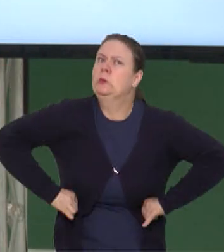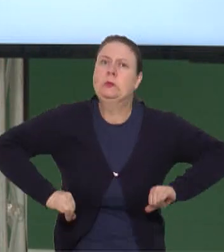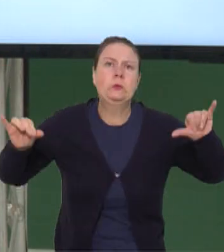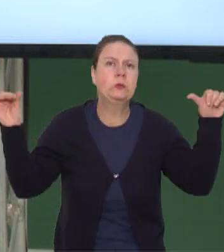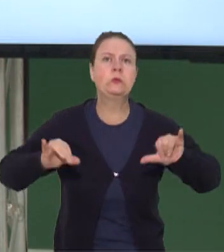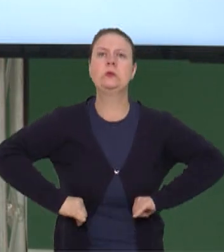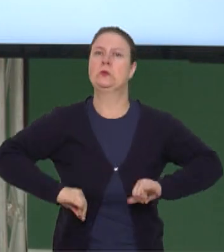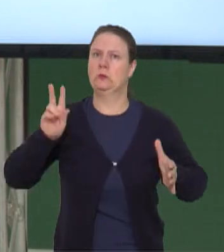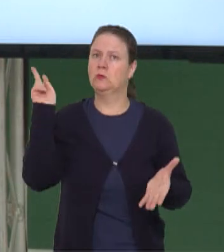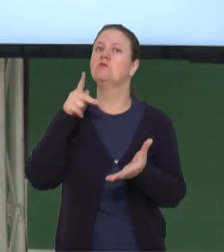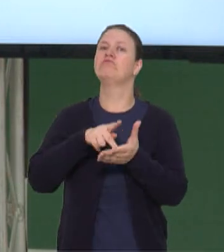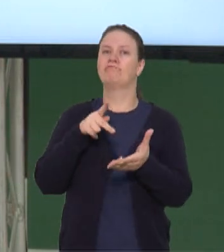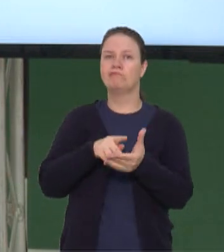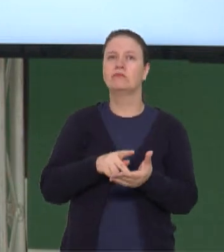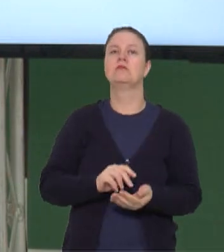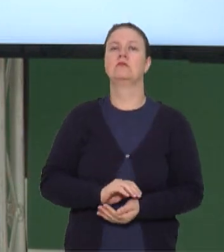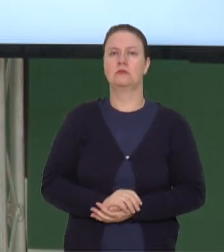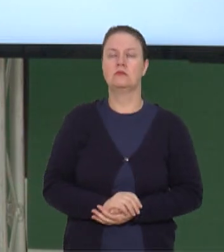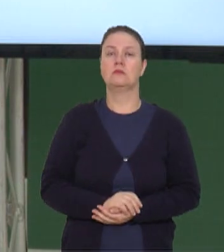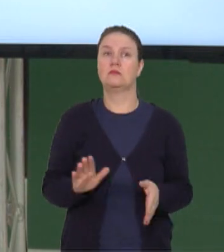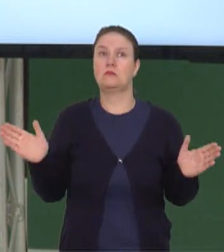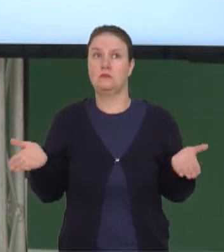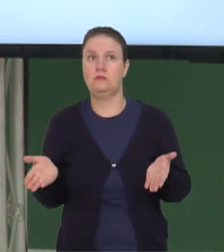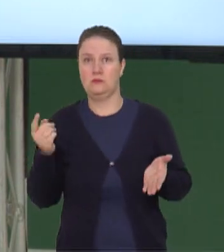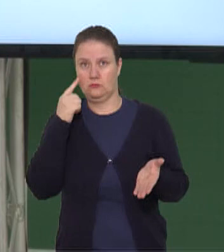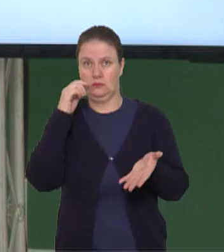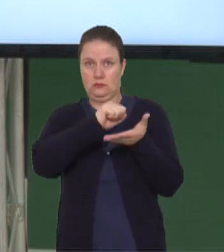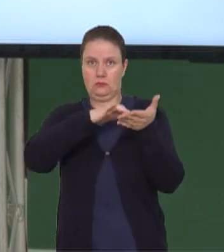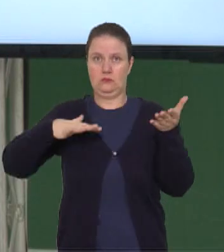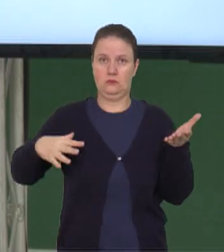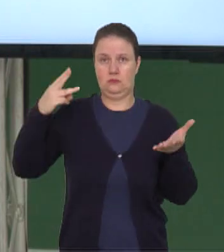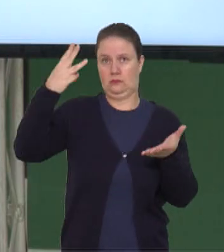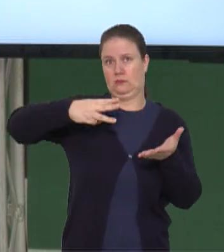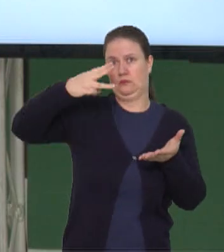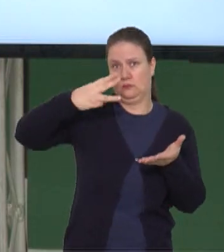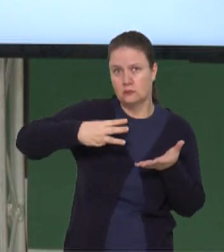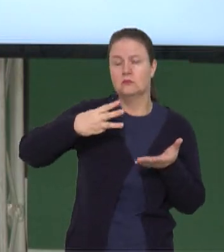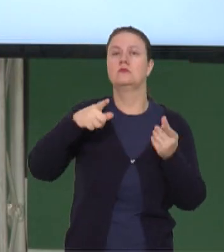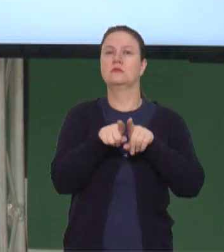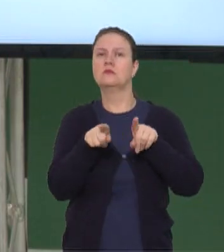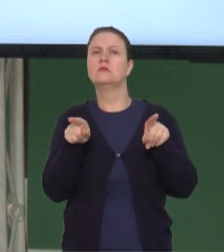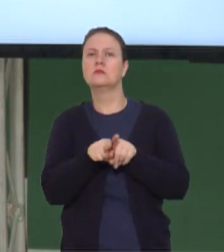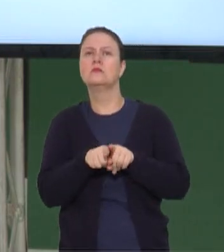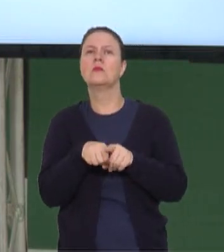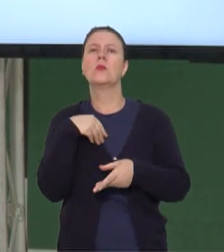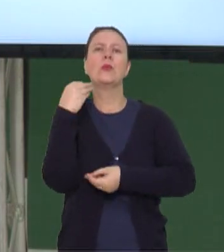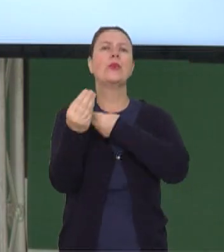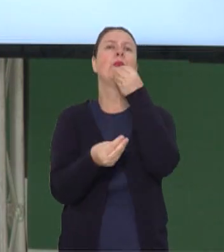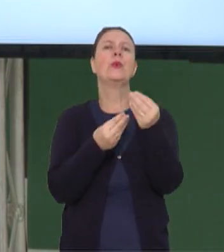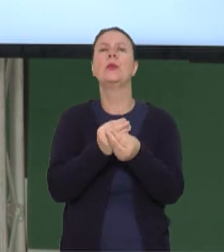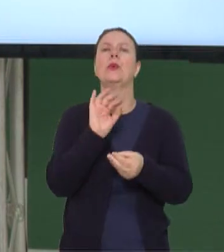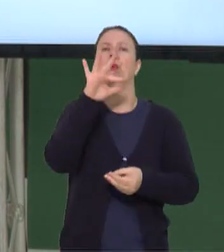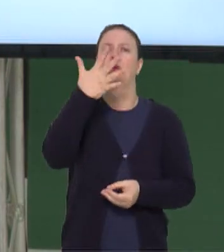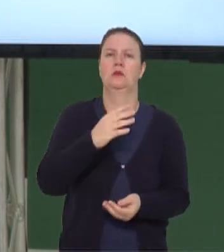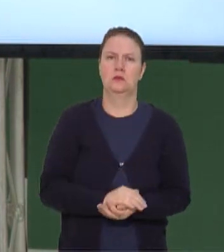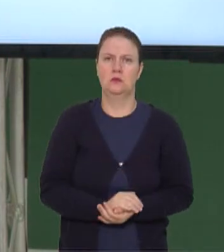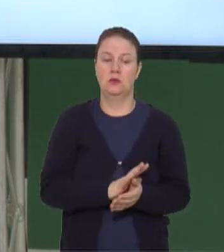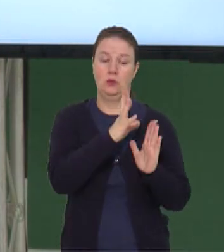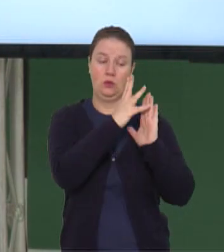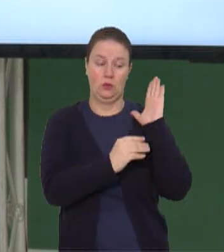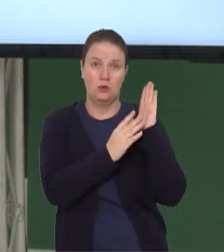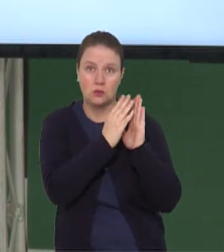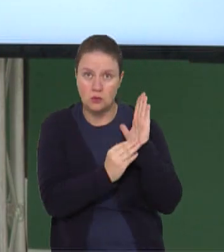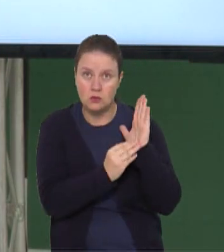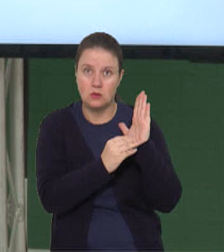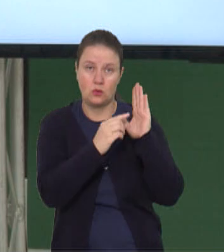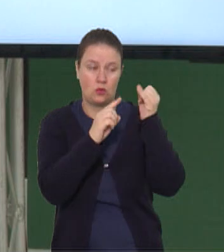dura, tá? Daí agora a gente vai para a atividade 3, atividade 3 como é que consiste? Então vocês vão copiar